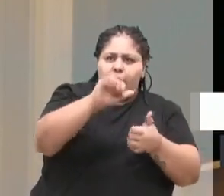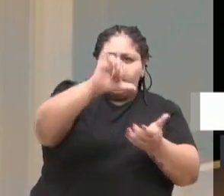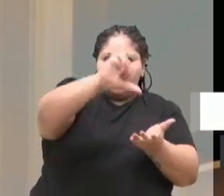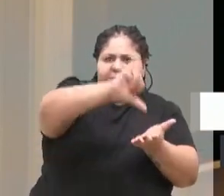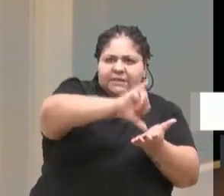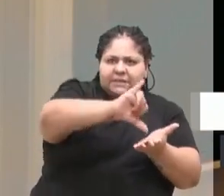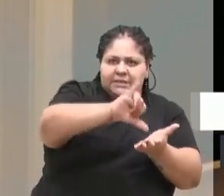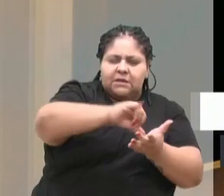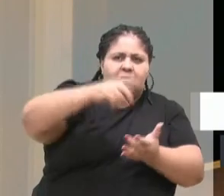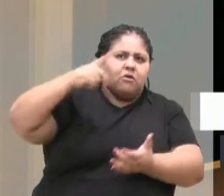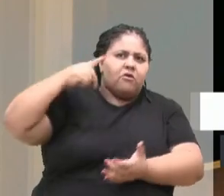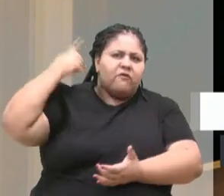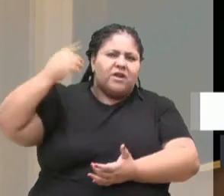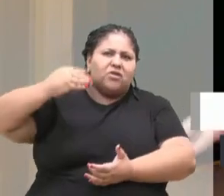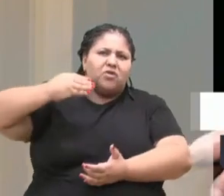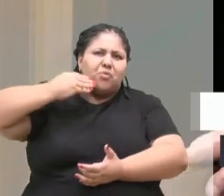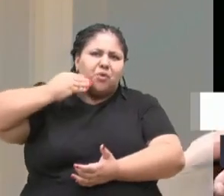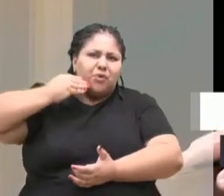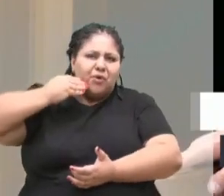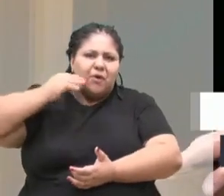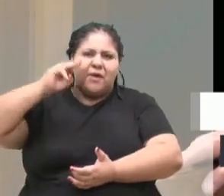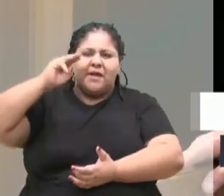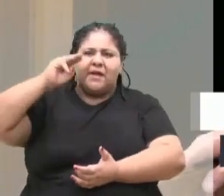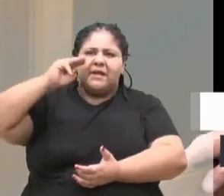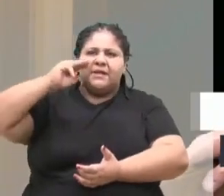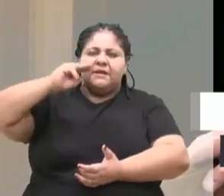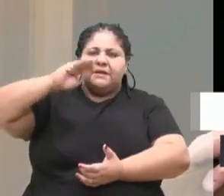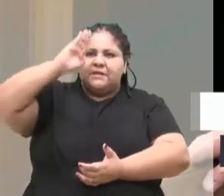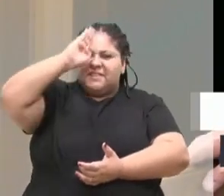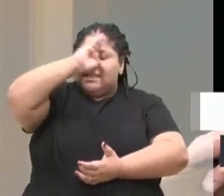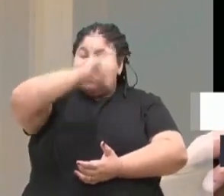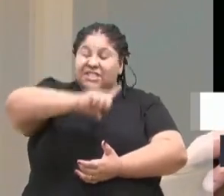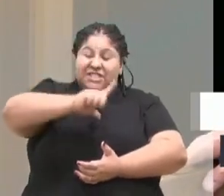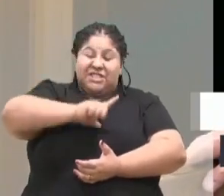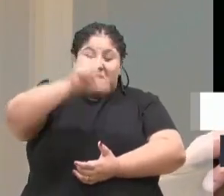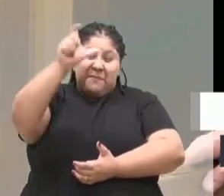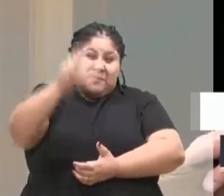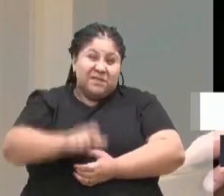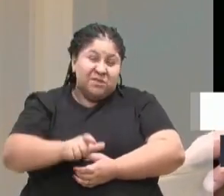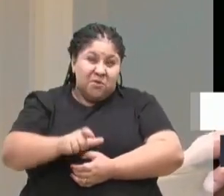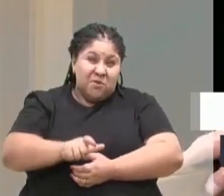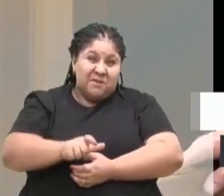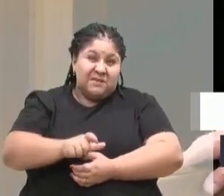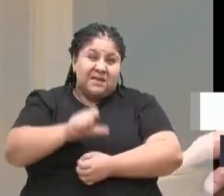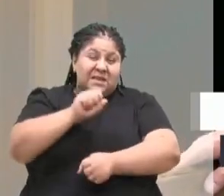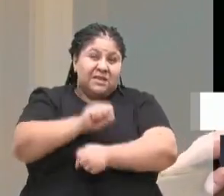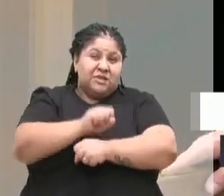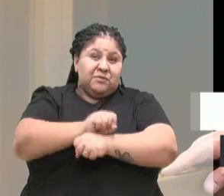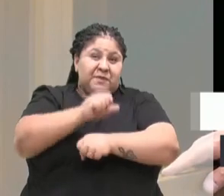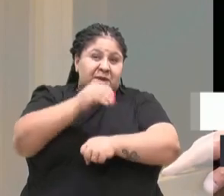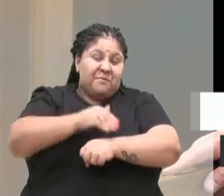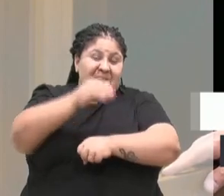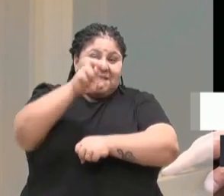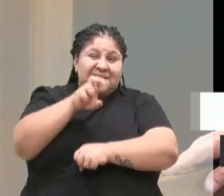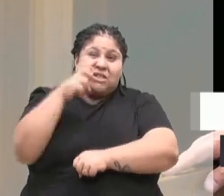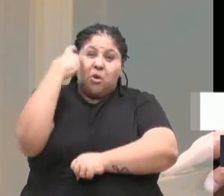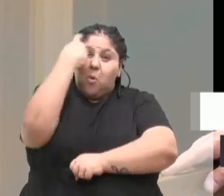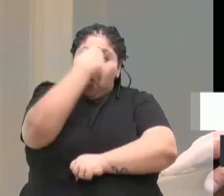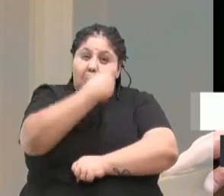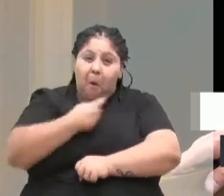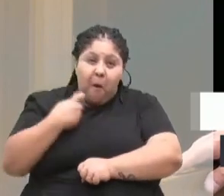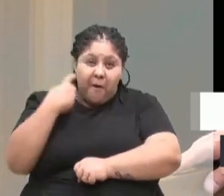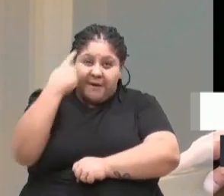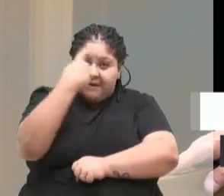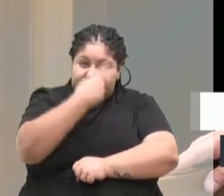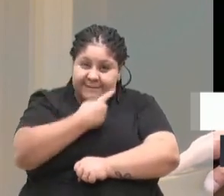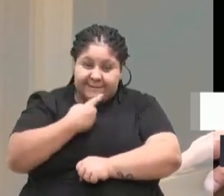Bortola. Chegamos lá, tinham pessoas há mais de 5 horas esperando. Muitas com dor,